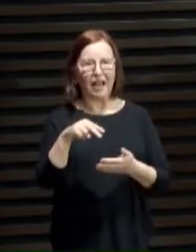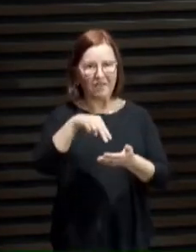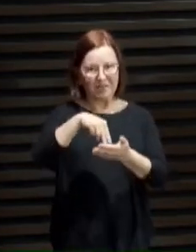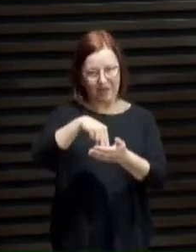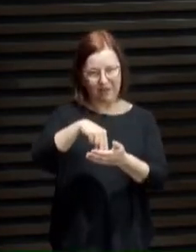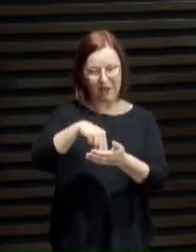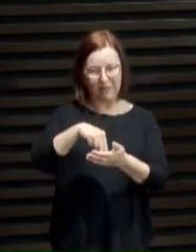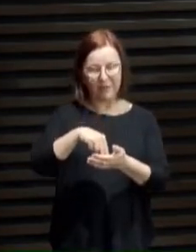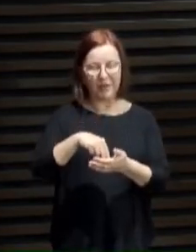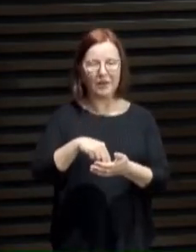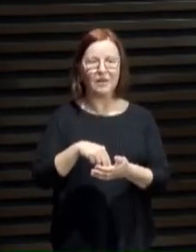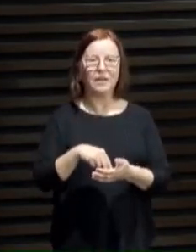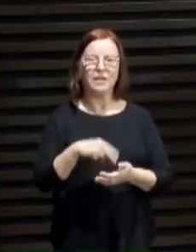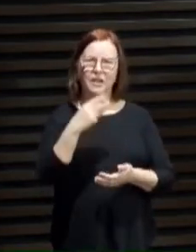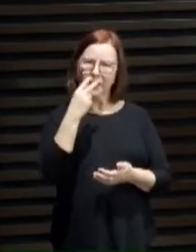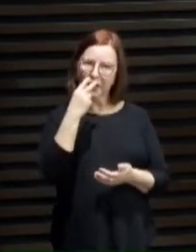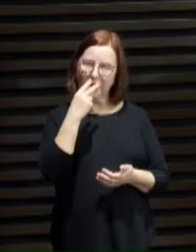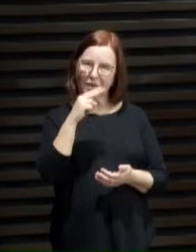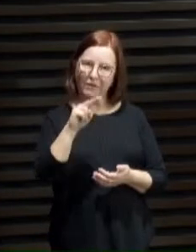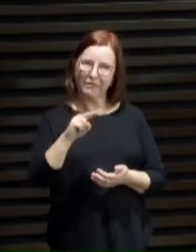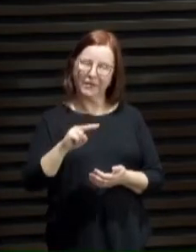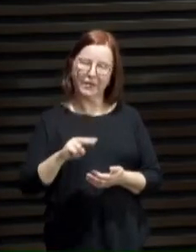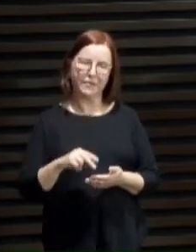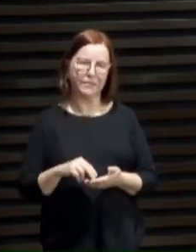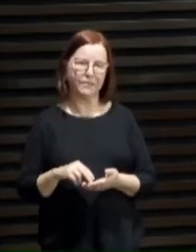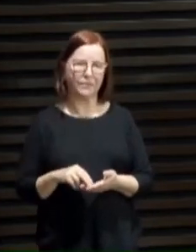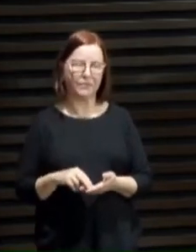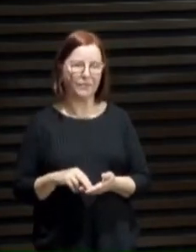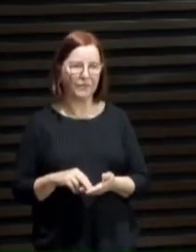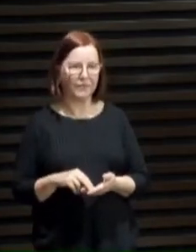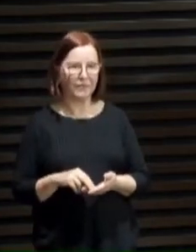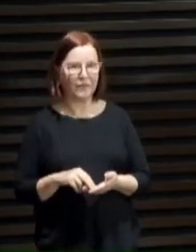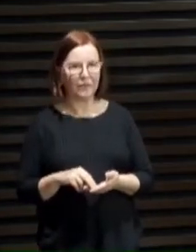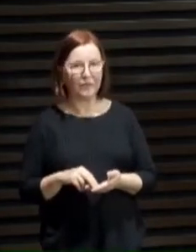ensinando e aqueles que podem perguntar, que são aqueles que estão à mesa.